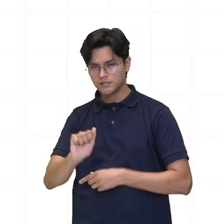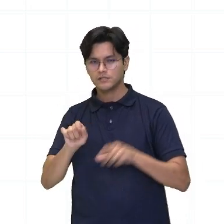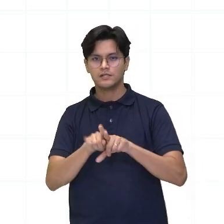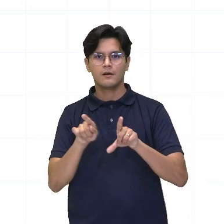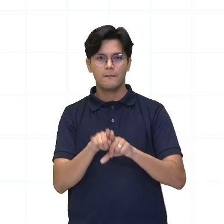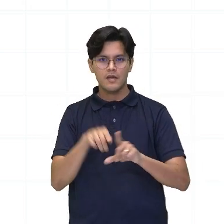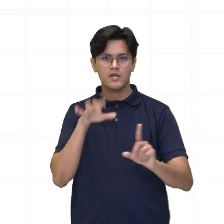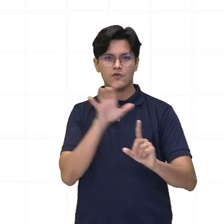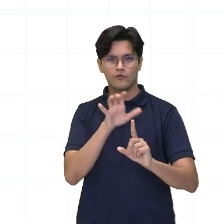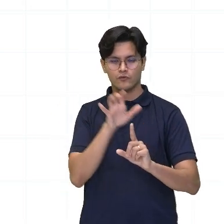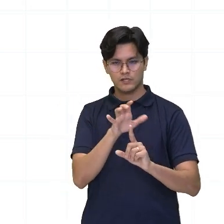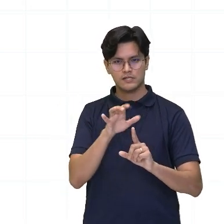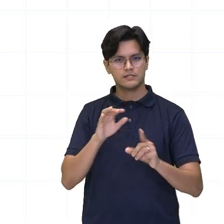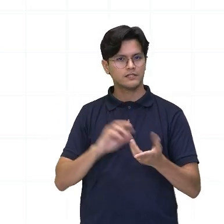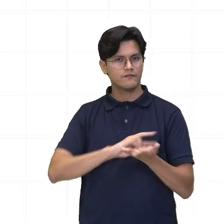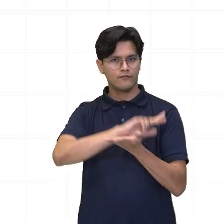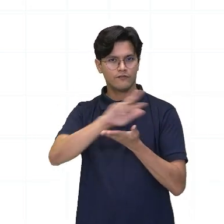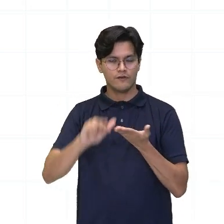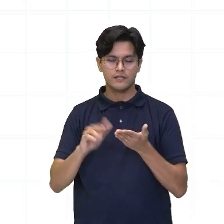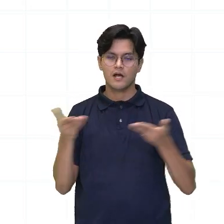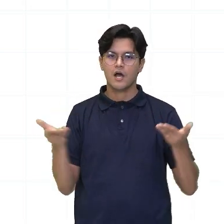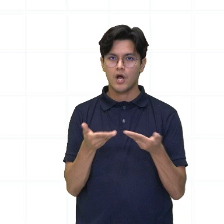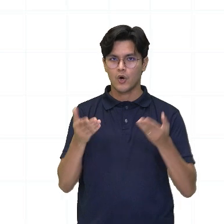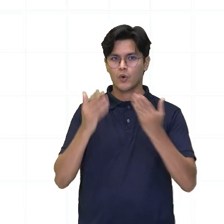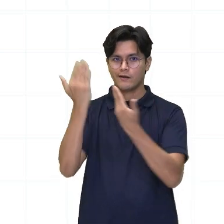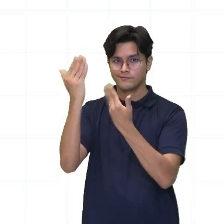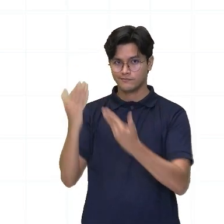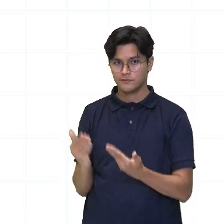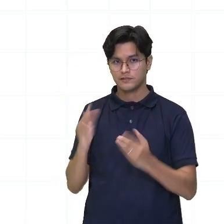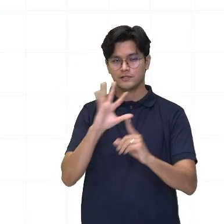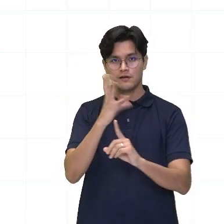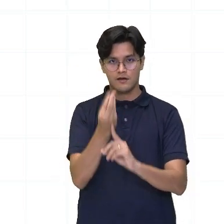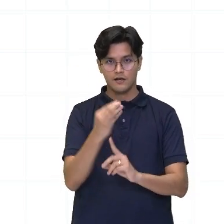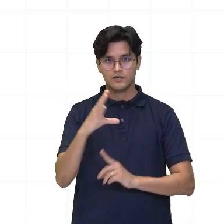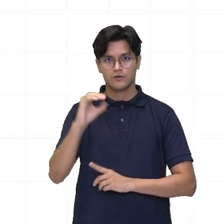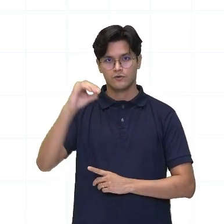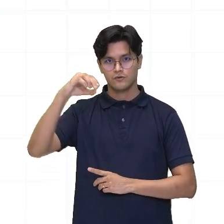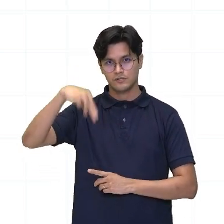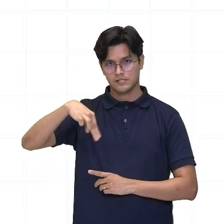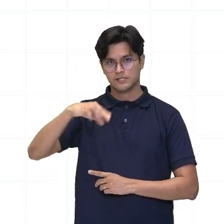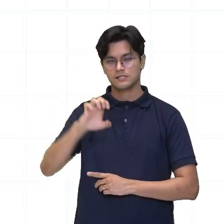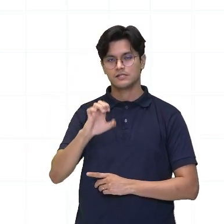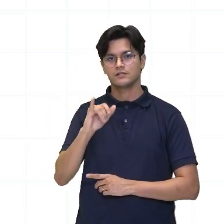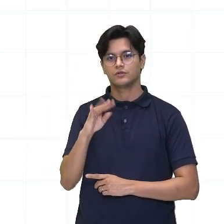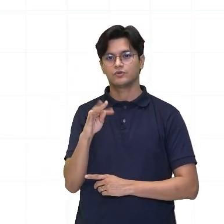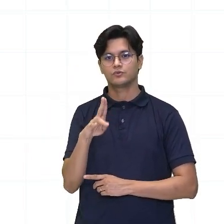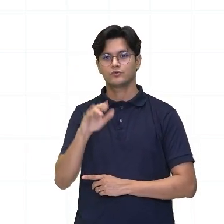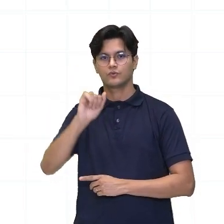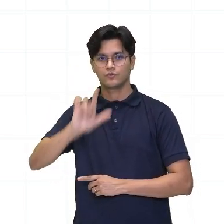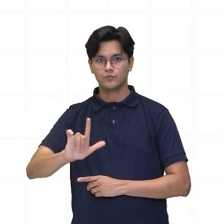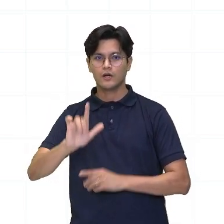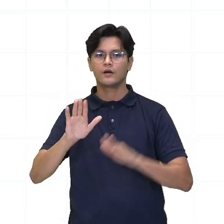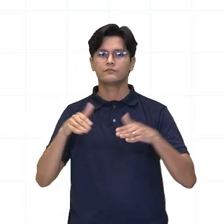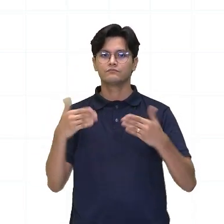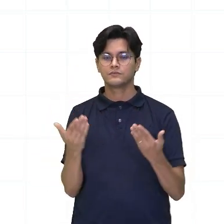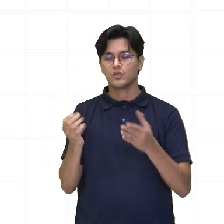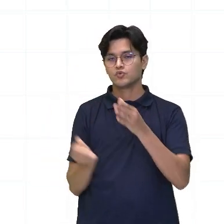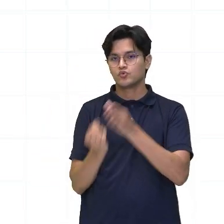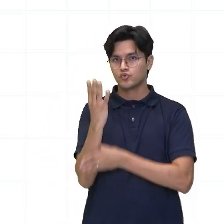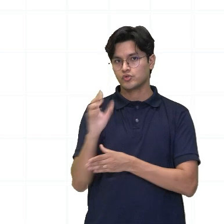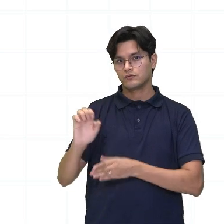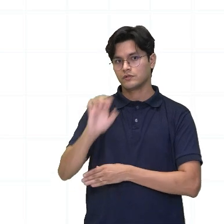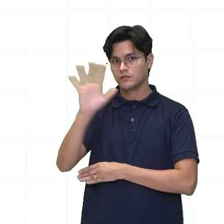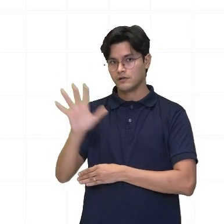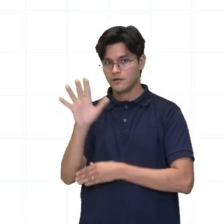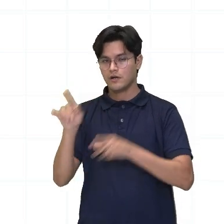arte conceitual. Bem, para a arte conceitual, vanguarda surgida na Europa e nos Estados Unidos no final